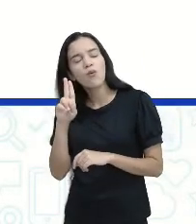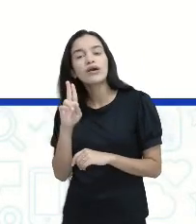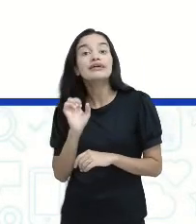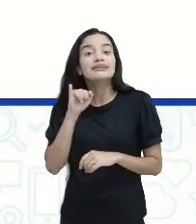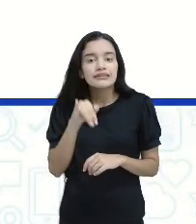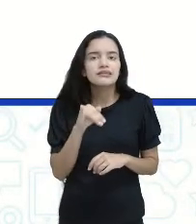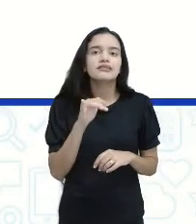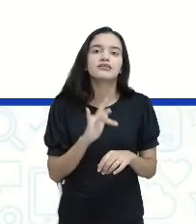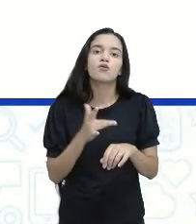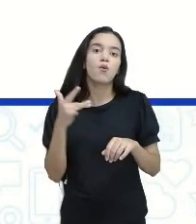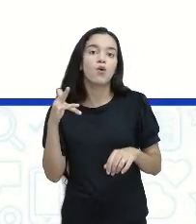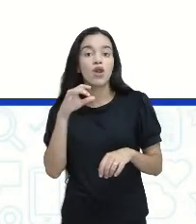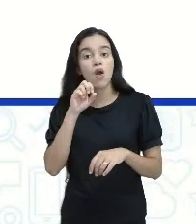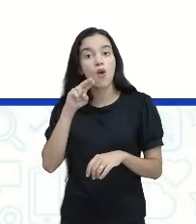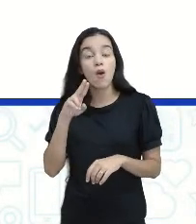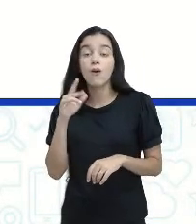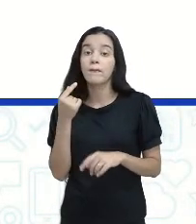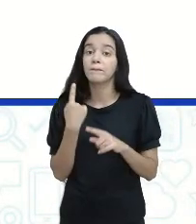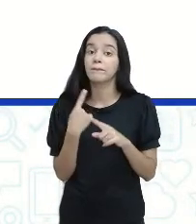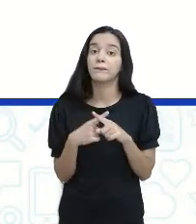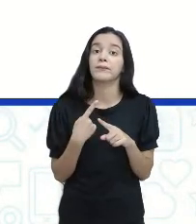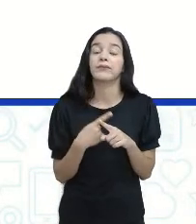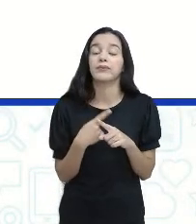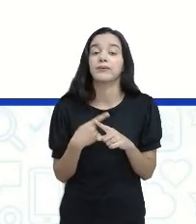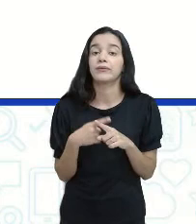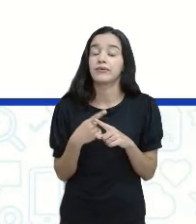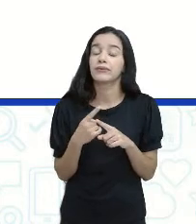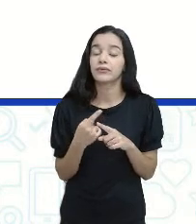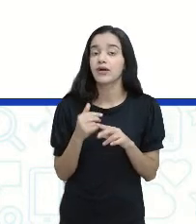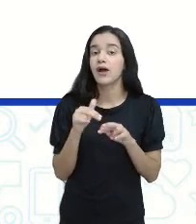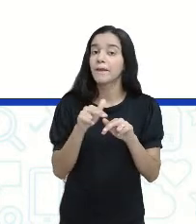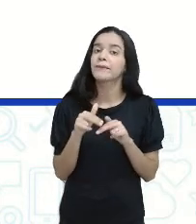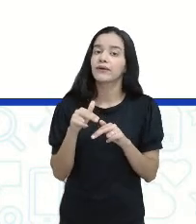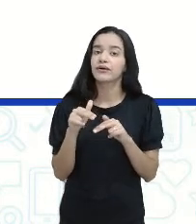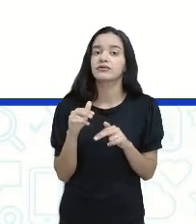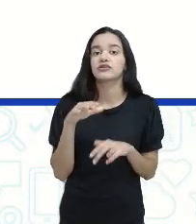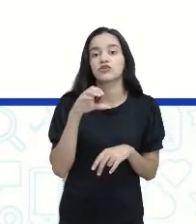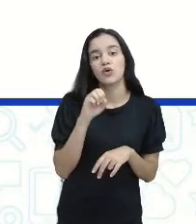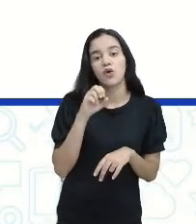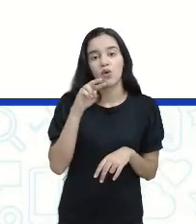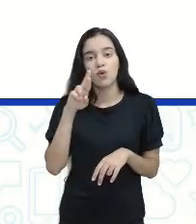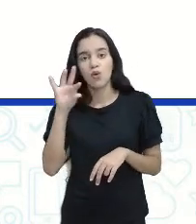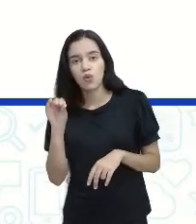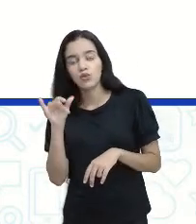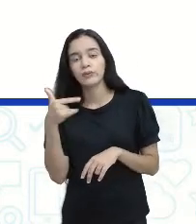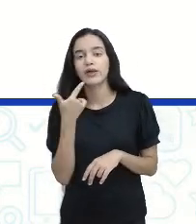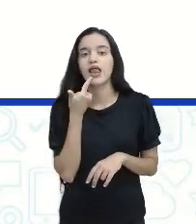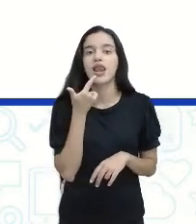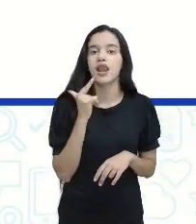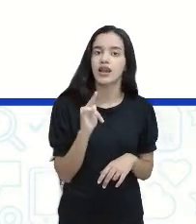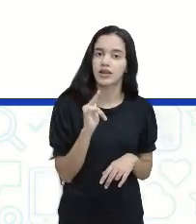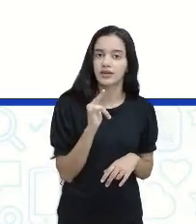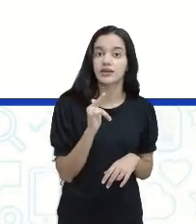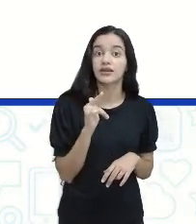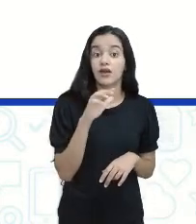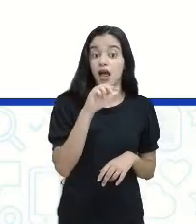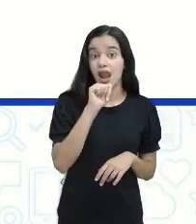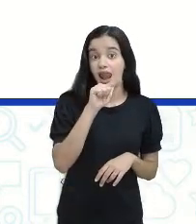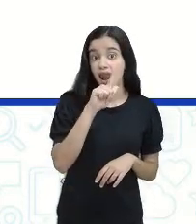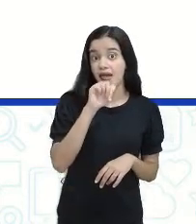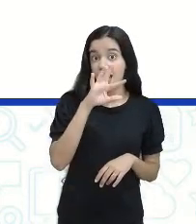com O e U. Por causa disso, por conta da gente chamar o ouro pela língua, pelo latim, né?